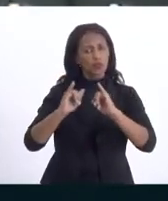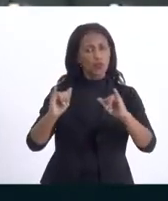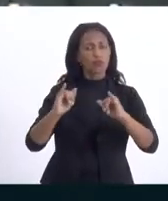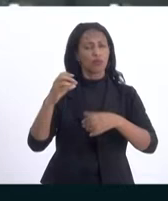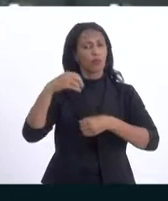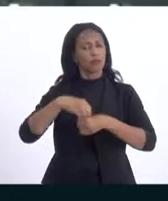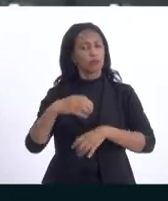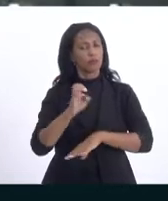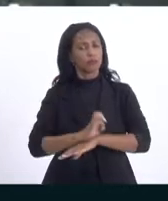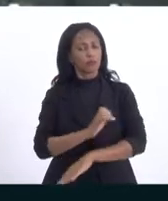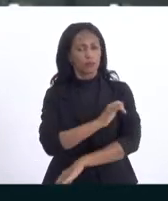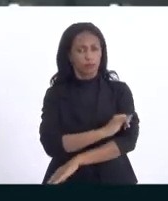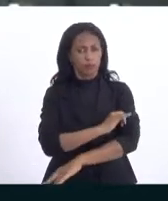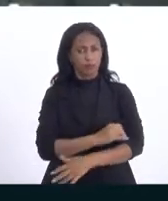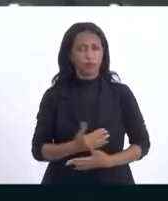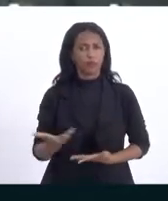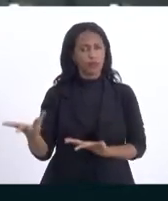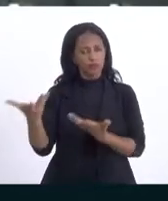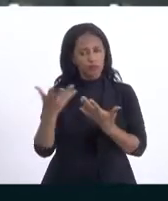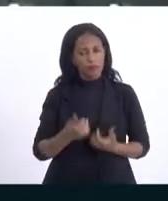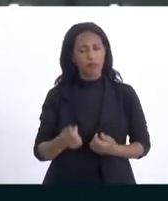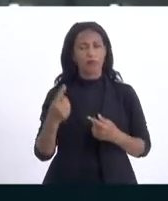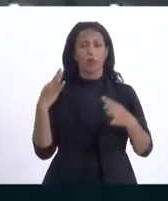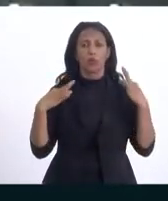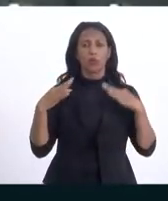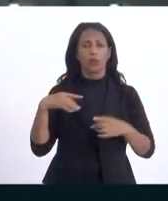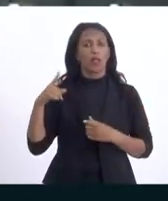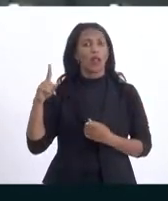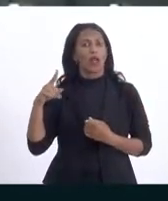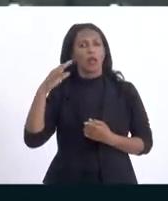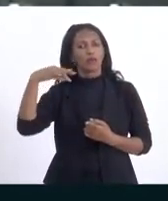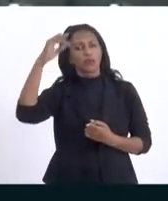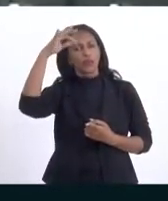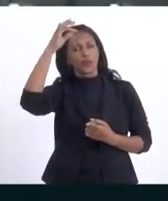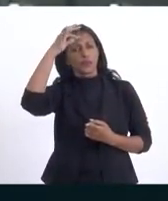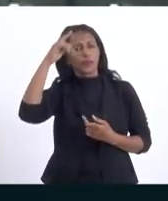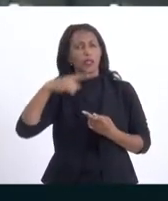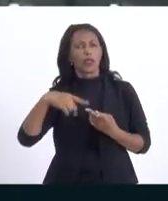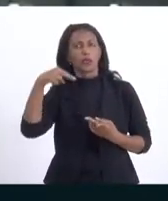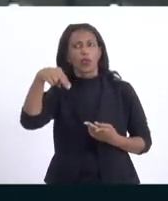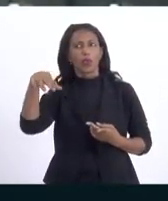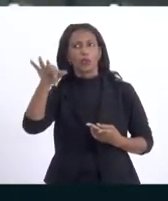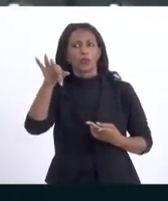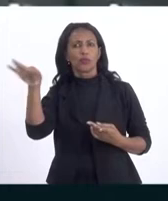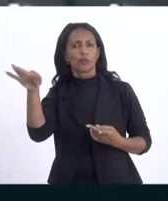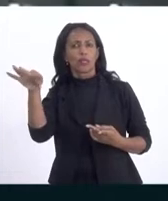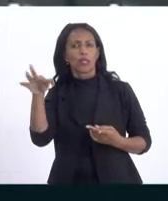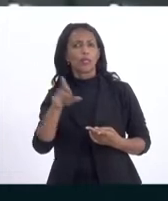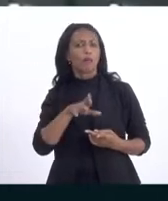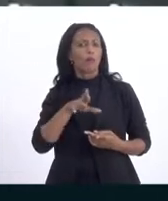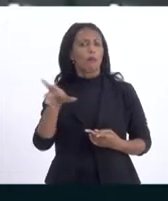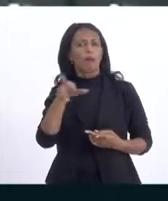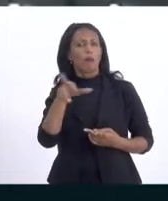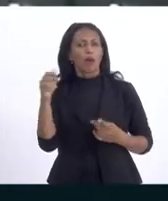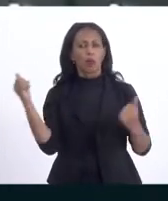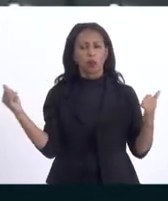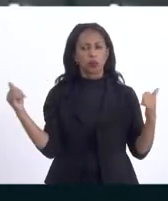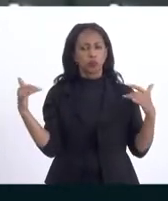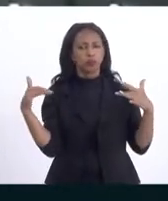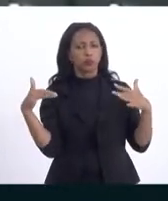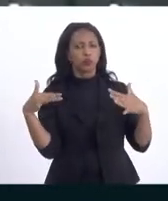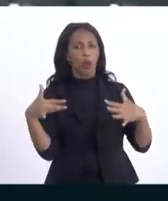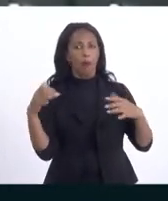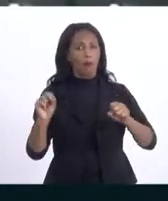estado do Rio de Janeiro. A gente recebe turistas aí do Espírito Santo, do Norte Fluminense, etc., mas não é tem muito